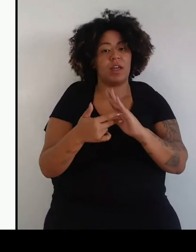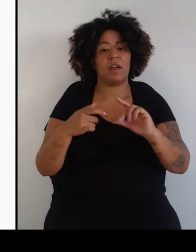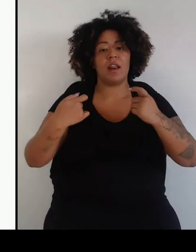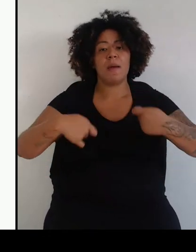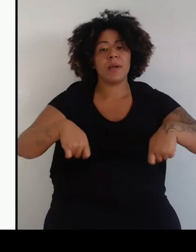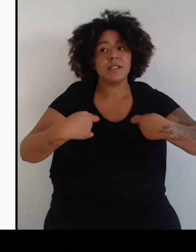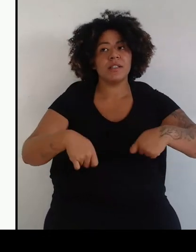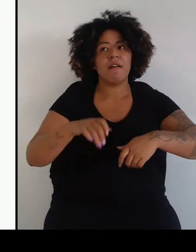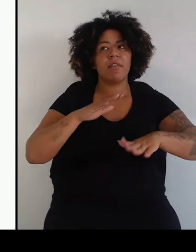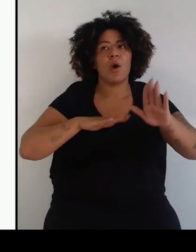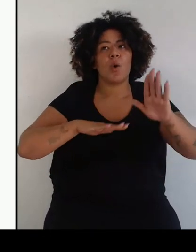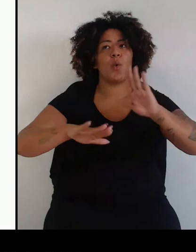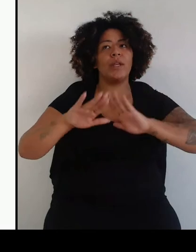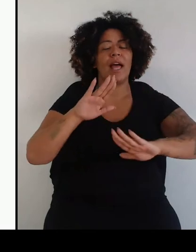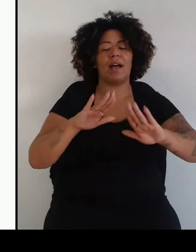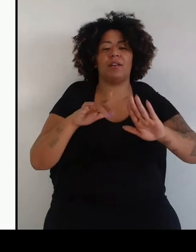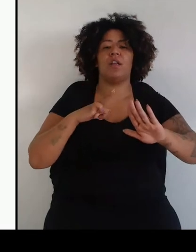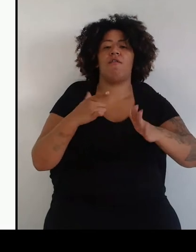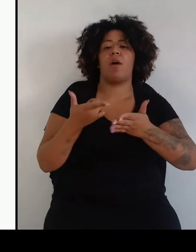cuidado